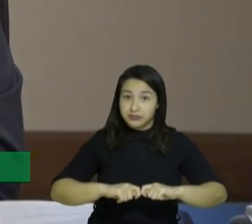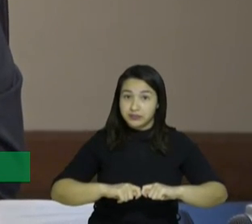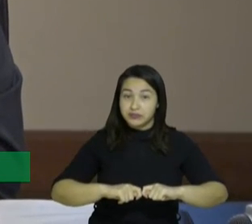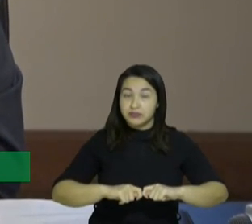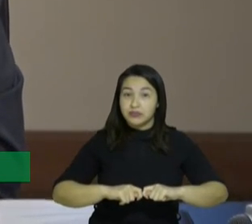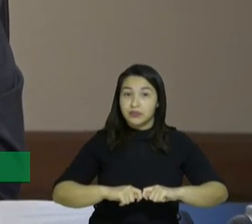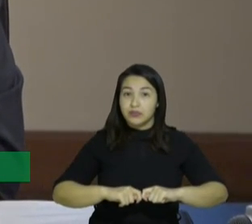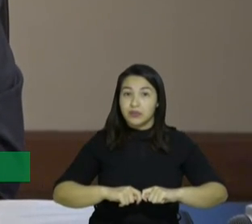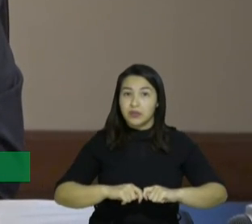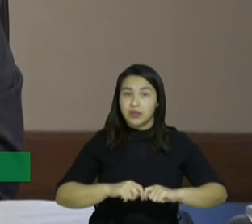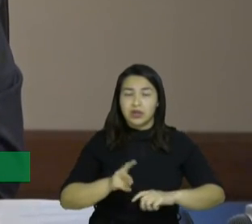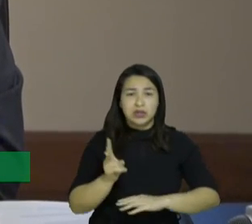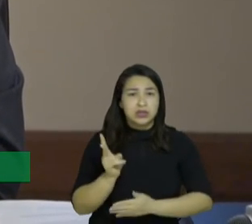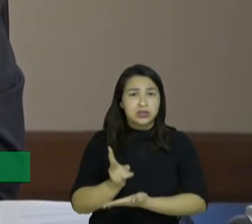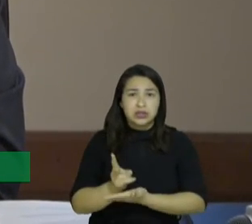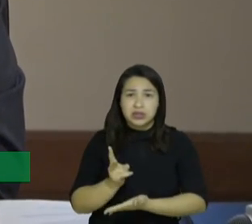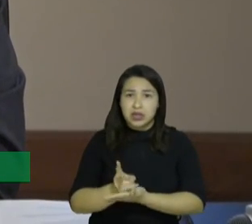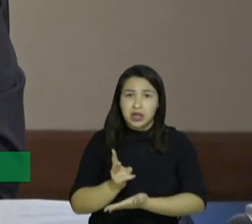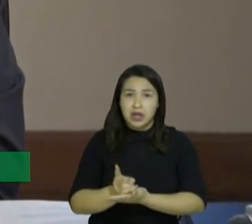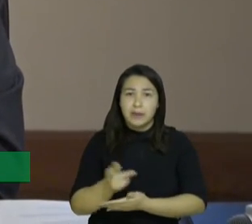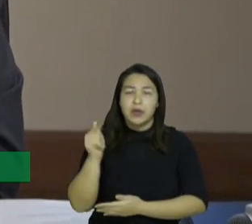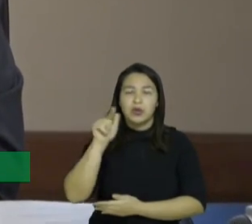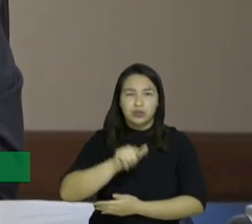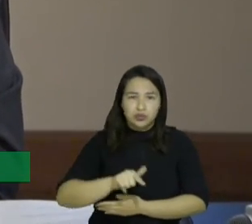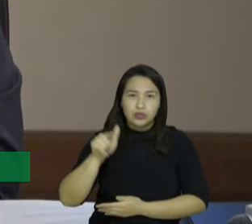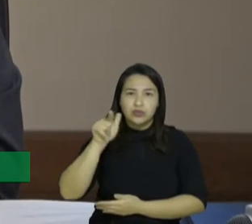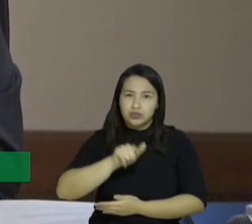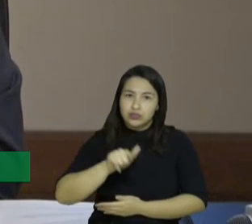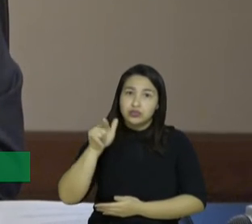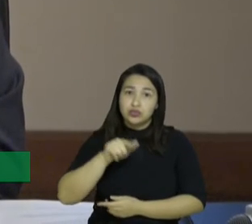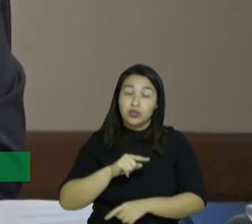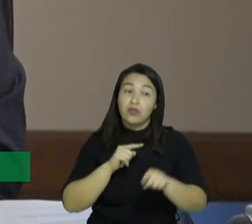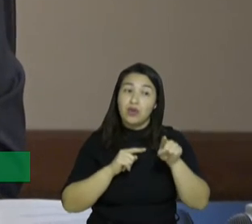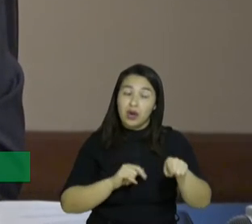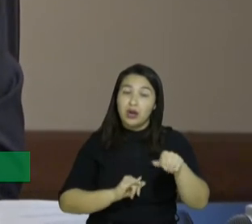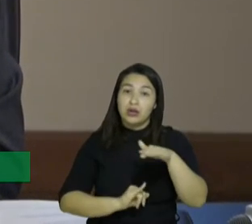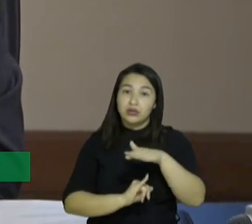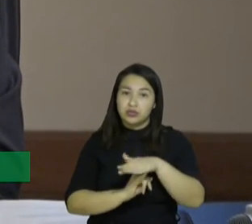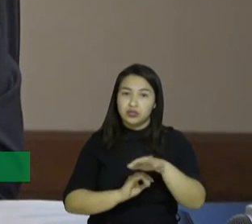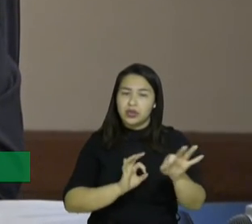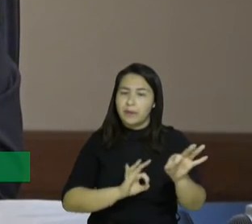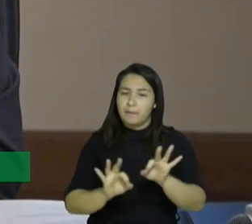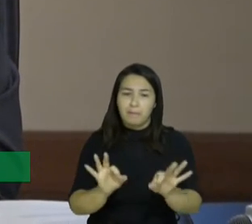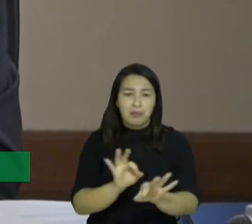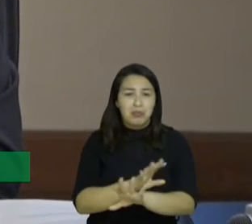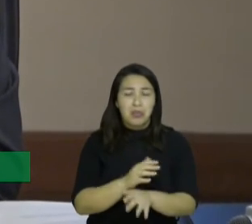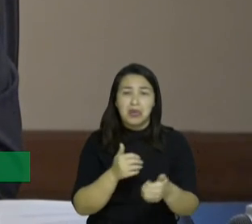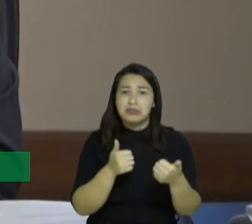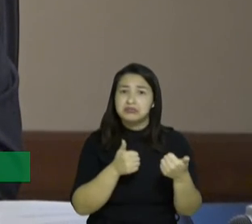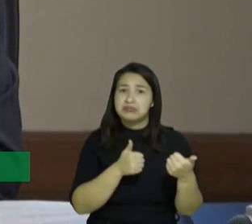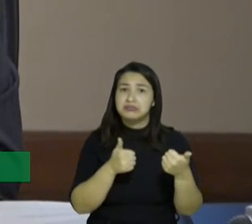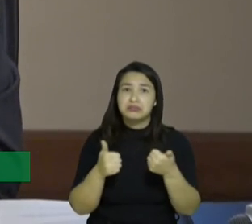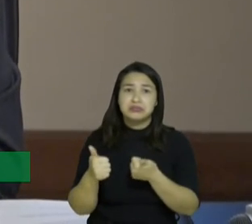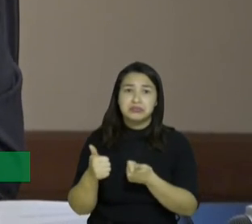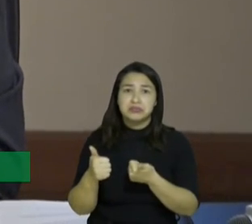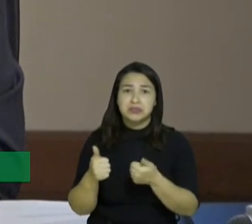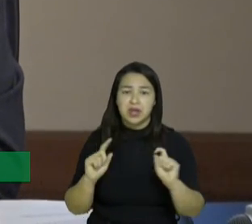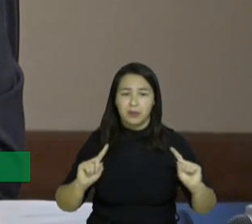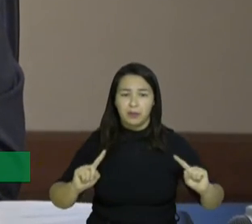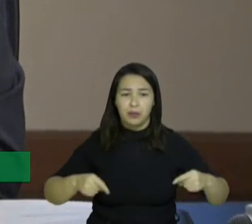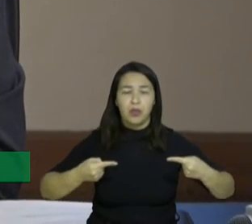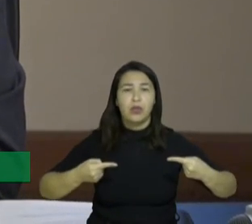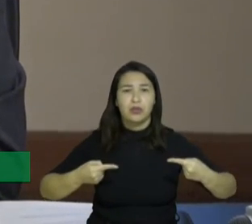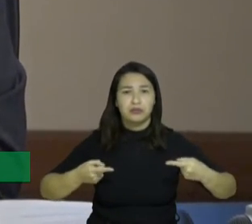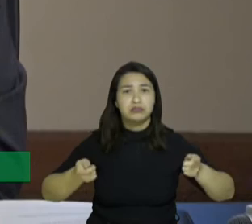toda hora repetir de que a indústria Santa Catarina tá preparada para a competição ela tá